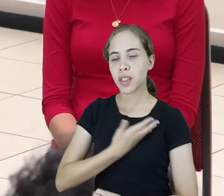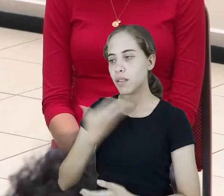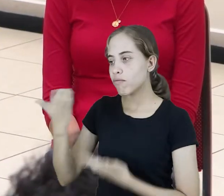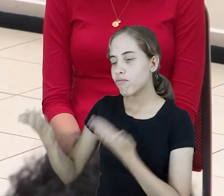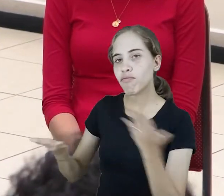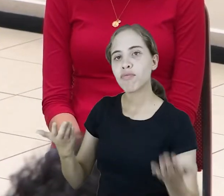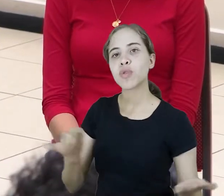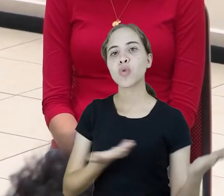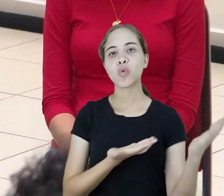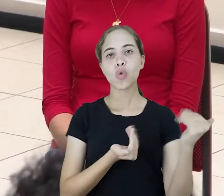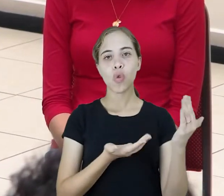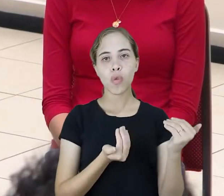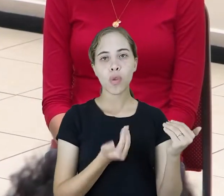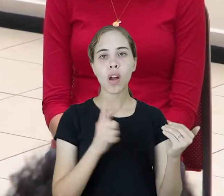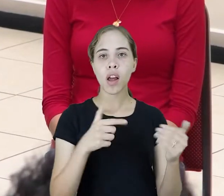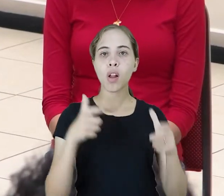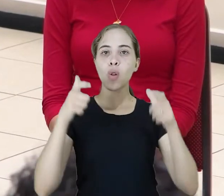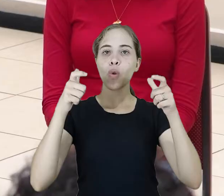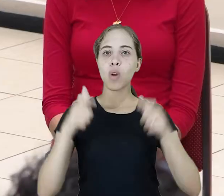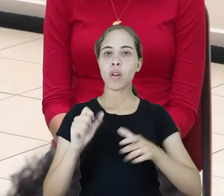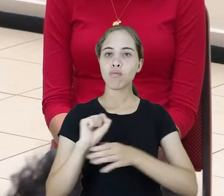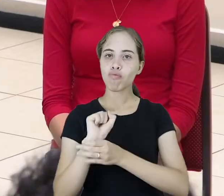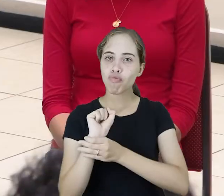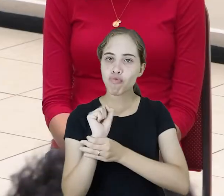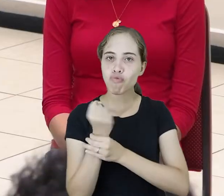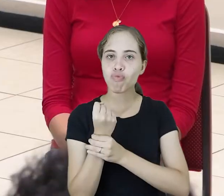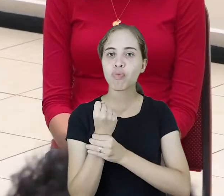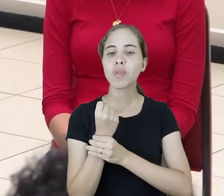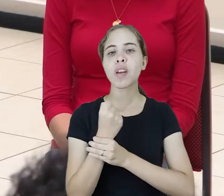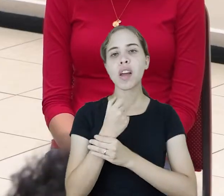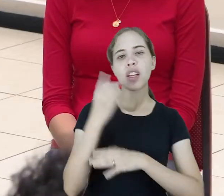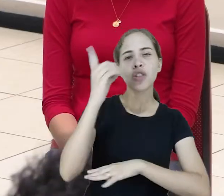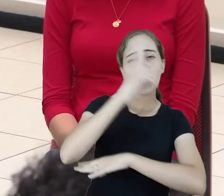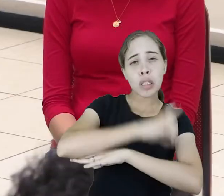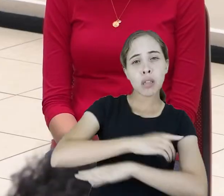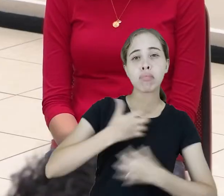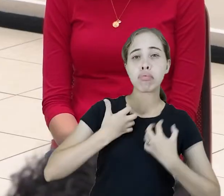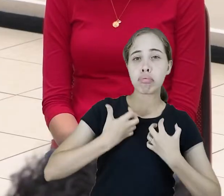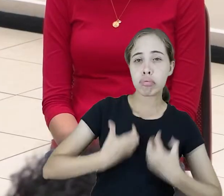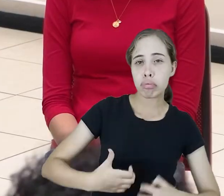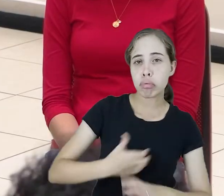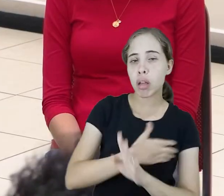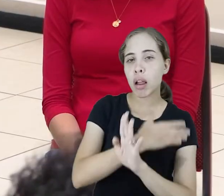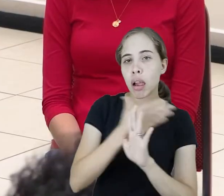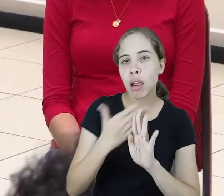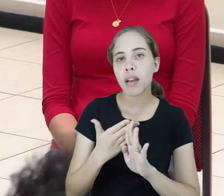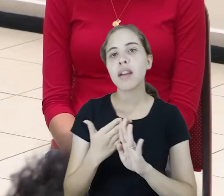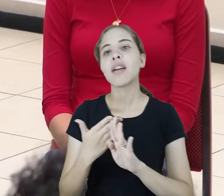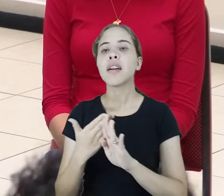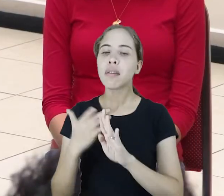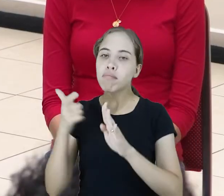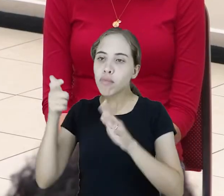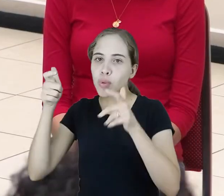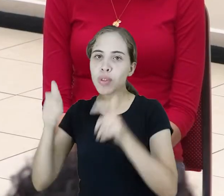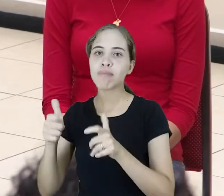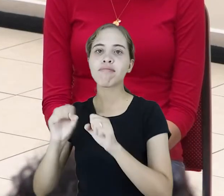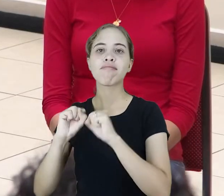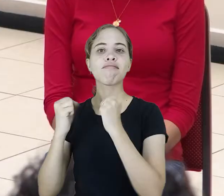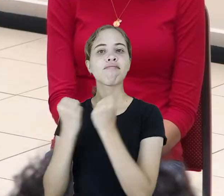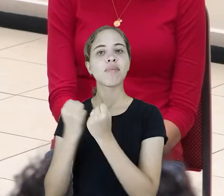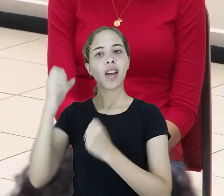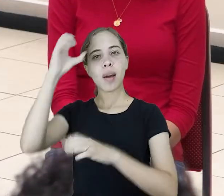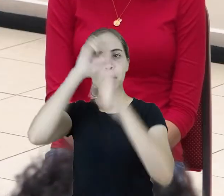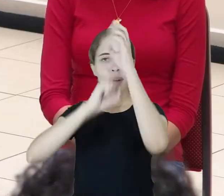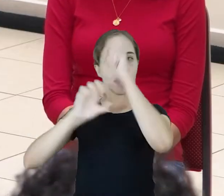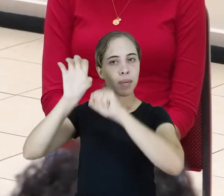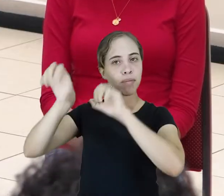jovens, se tornando um local seguro para mim depois de um dia cansativo e exaustivo. Fazendo eu também aprender muitas